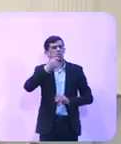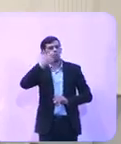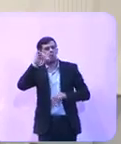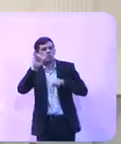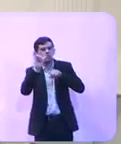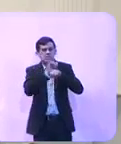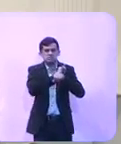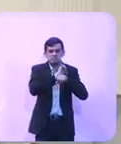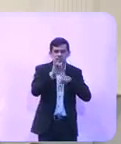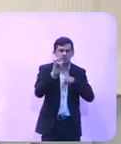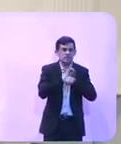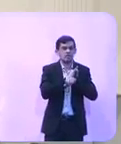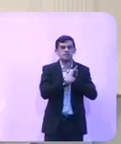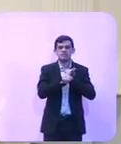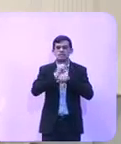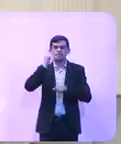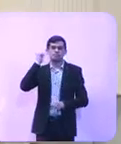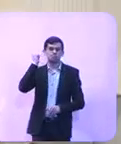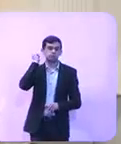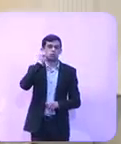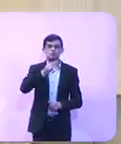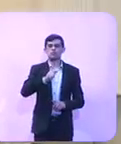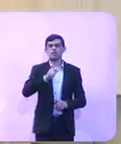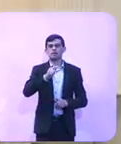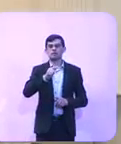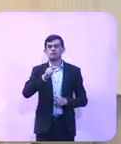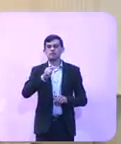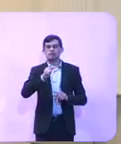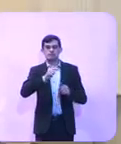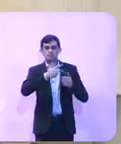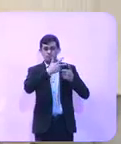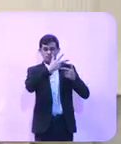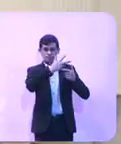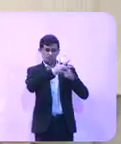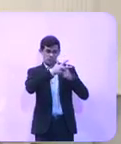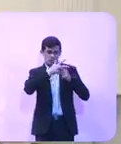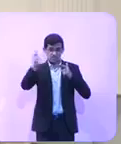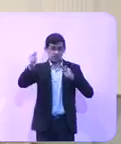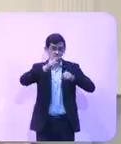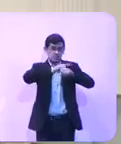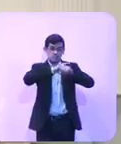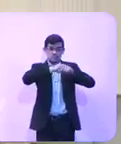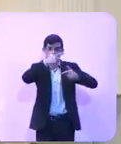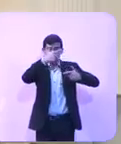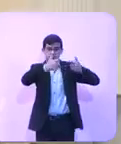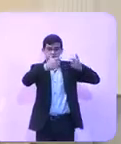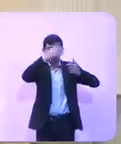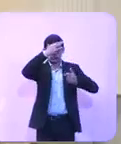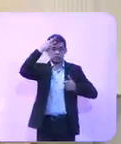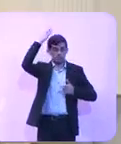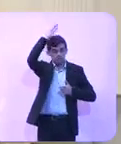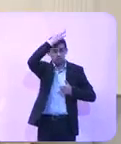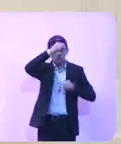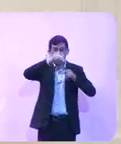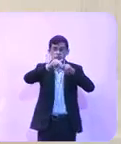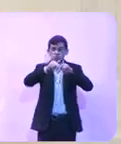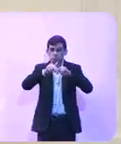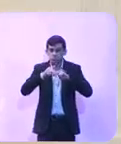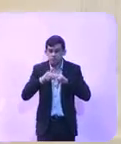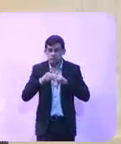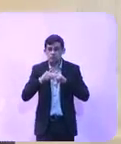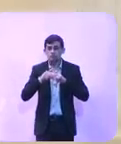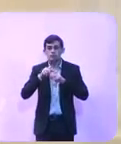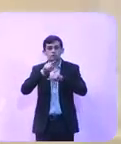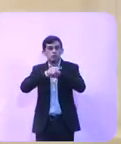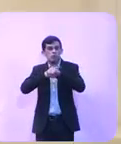outro tipo de arma é capaz, funciona no meio da batalha espiritual. Por isso,